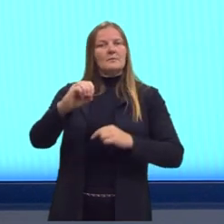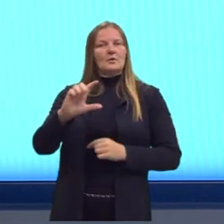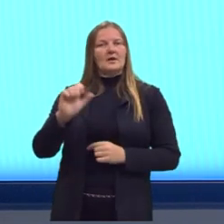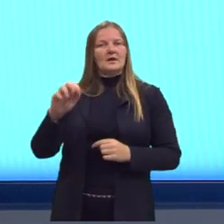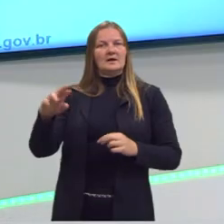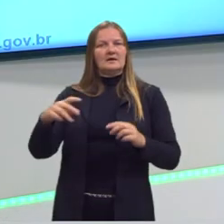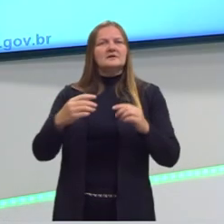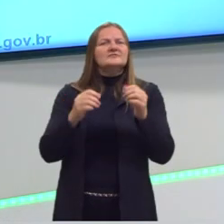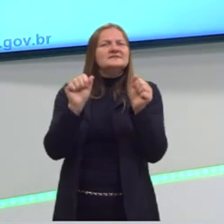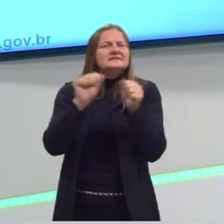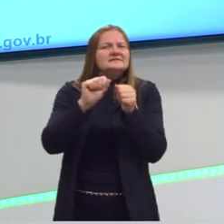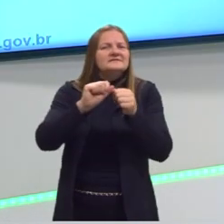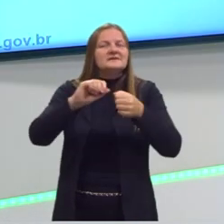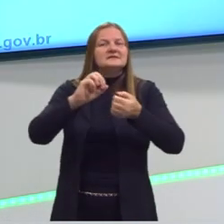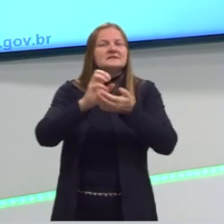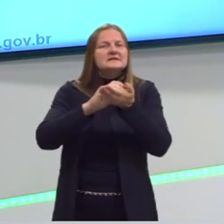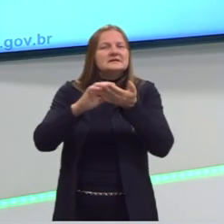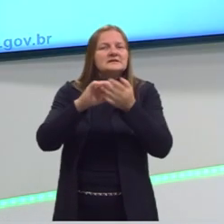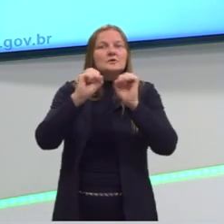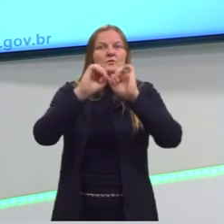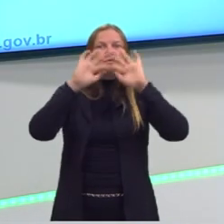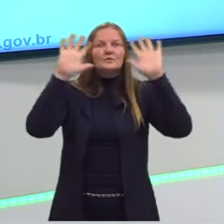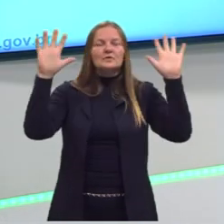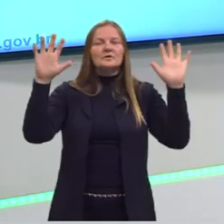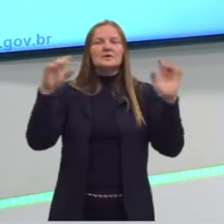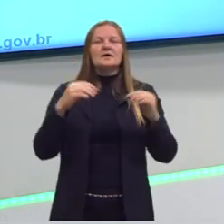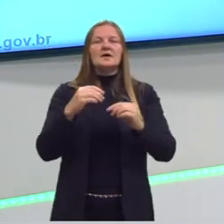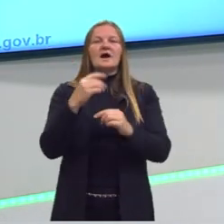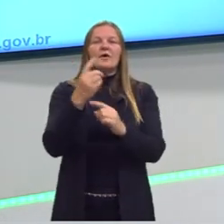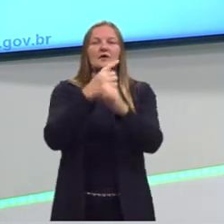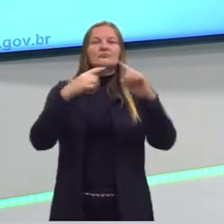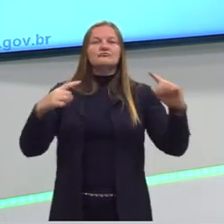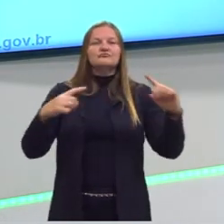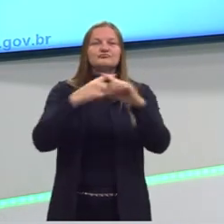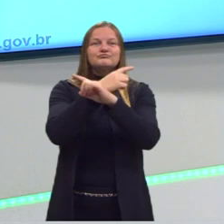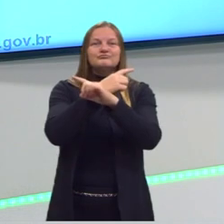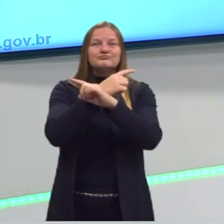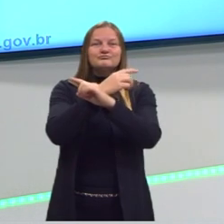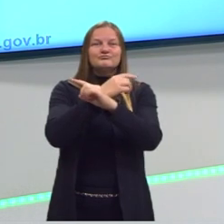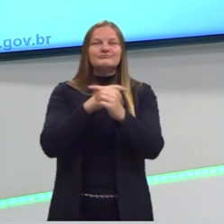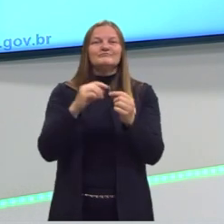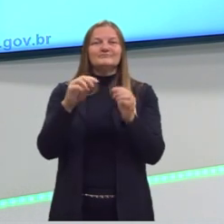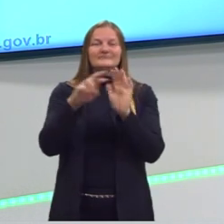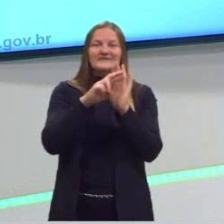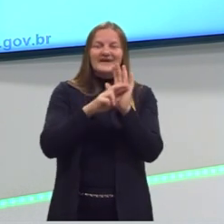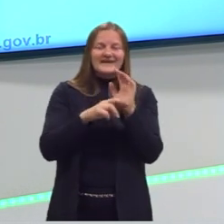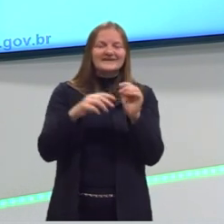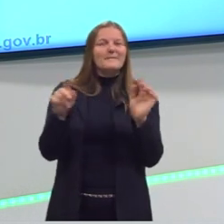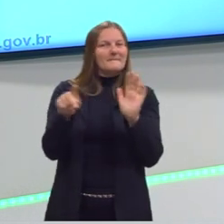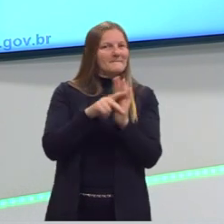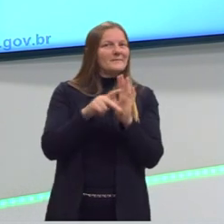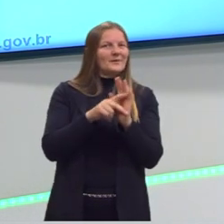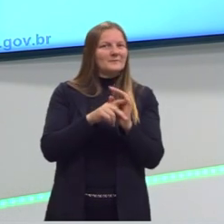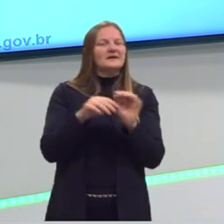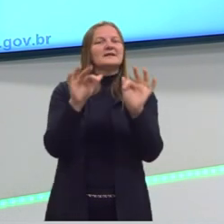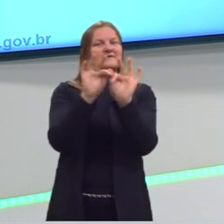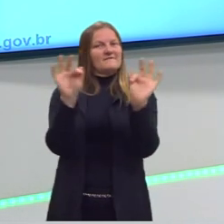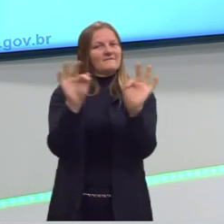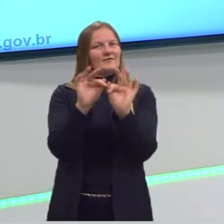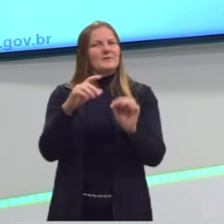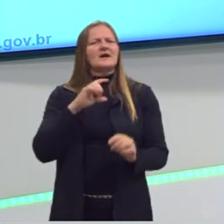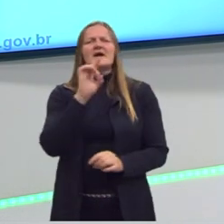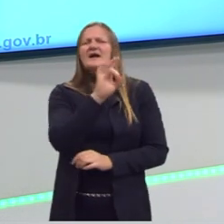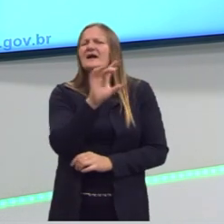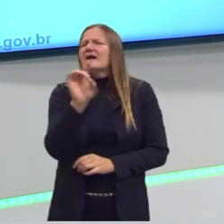feito essa interpretação eu vou montar a regra de três é claro que para todos esses cálculos existe formas né